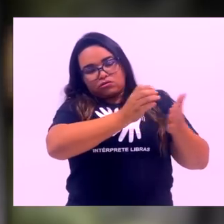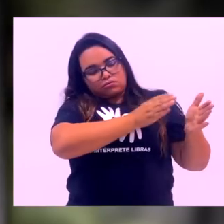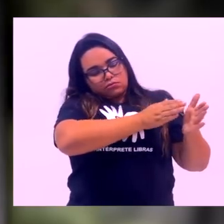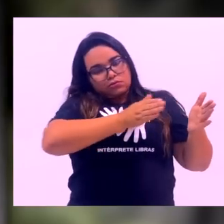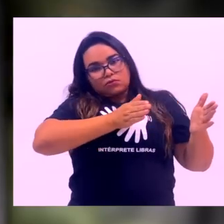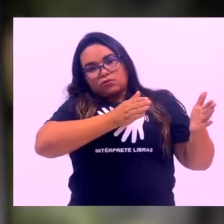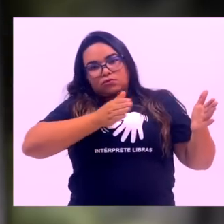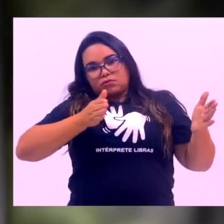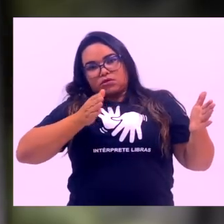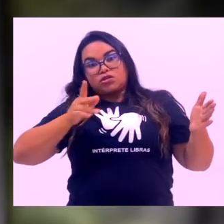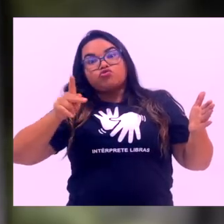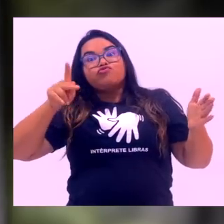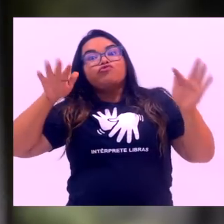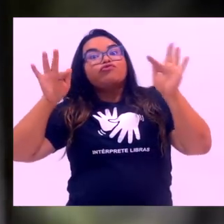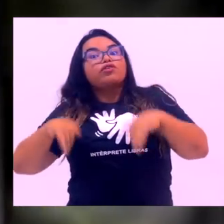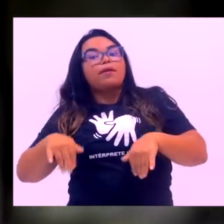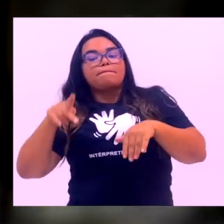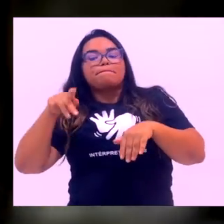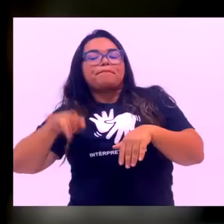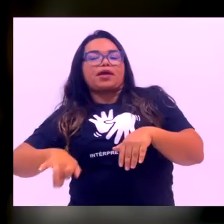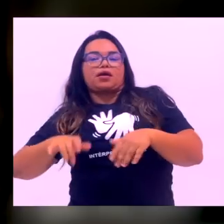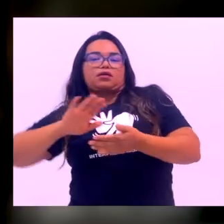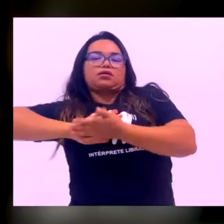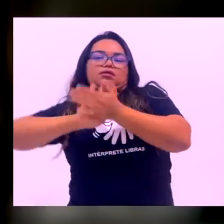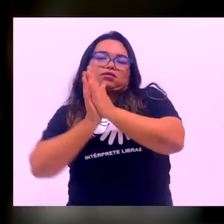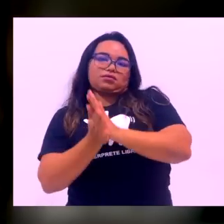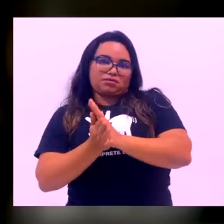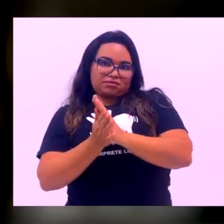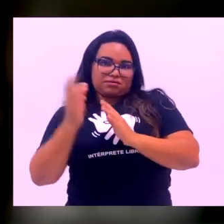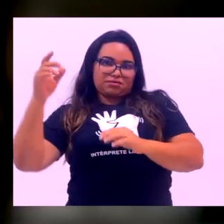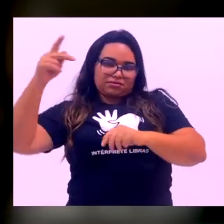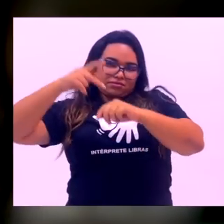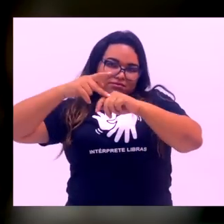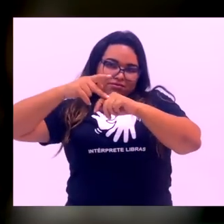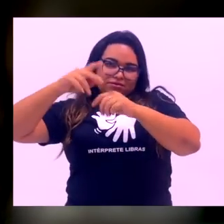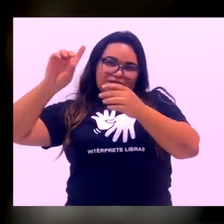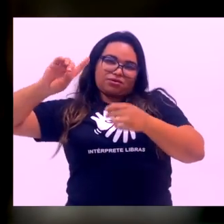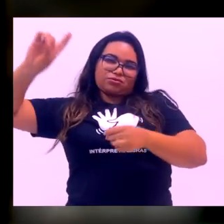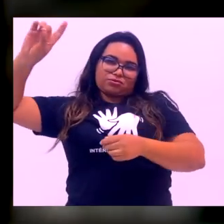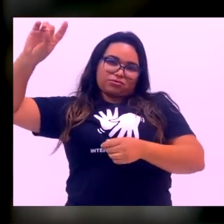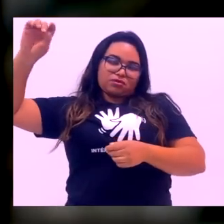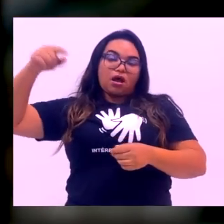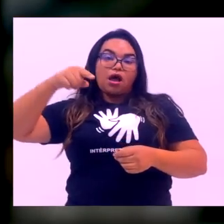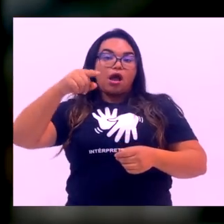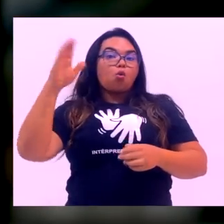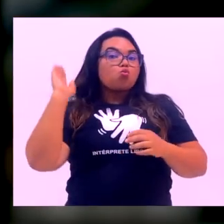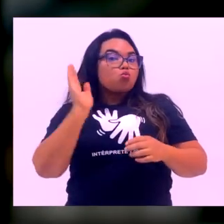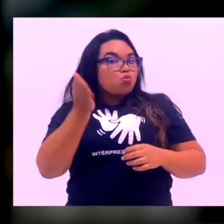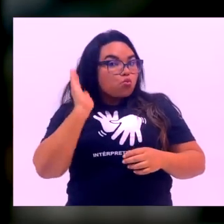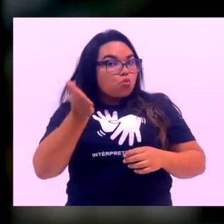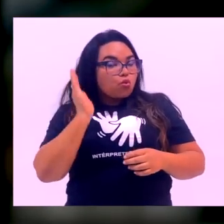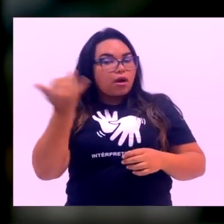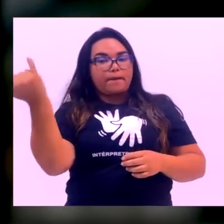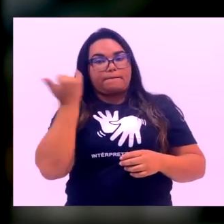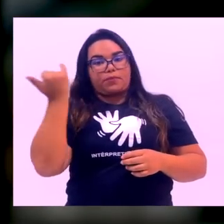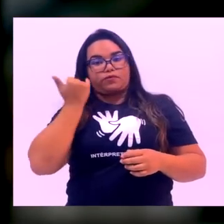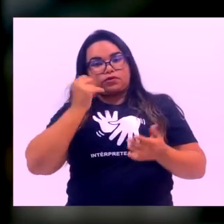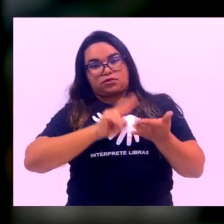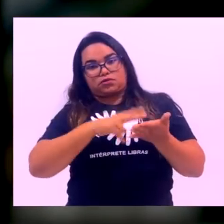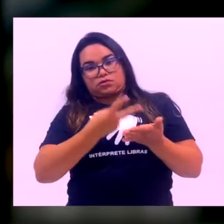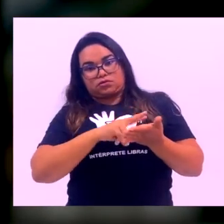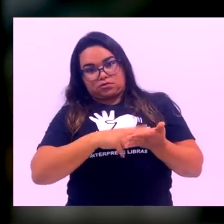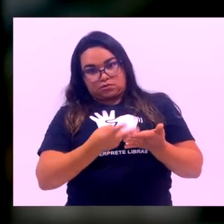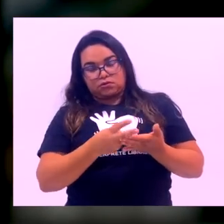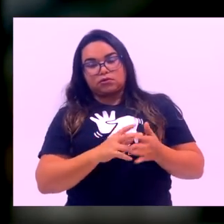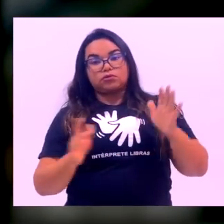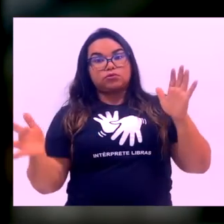cuidado como nós interpretamos a profecia. Nós não podemos fazer a bola girar equivocadamente. Cristo